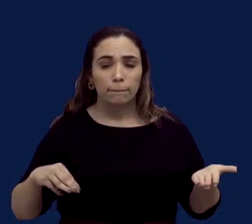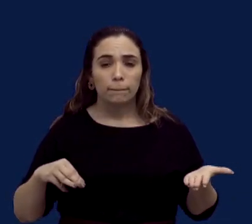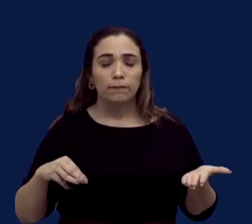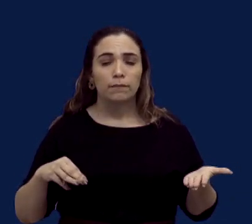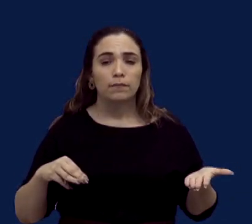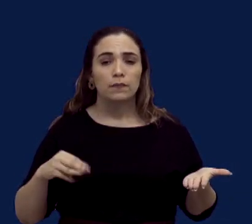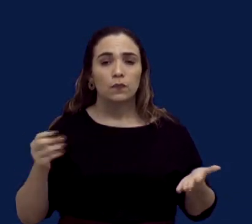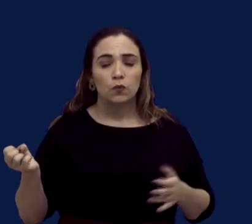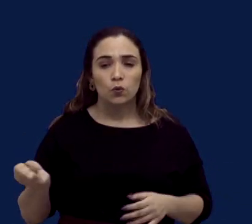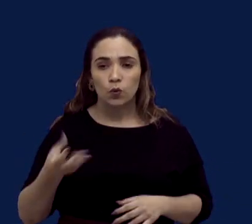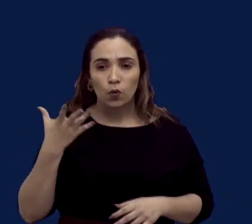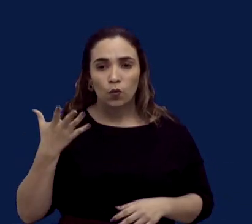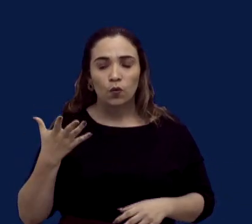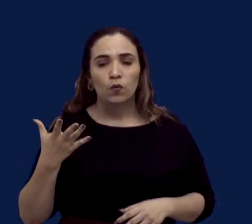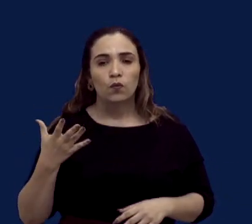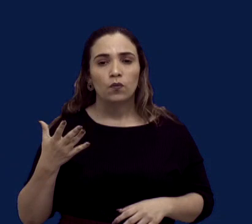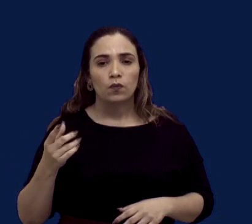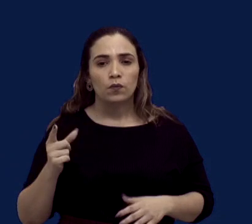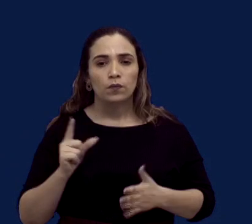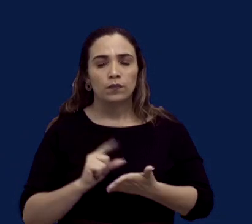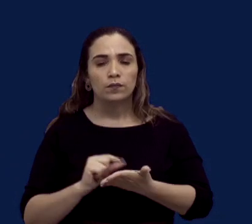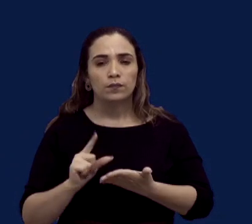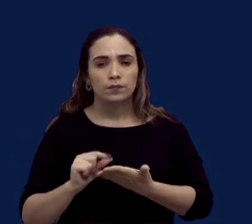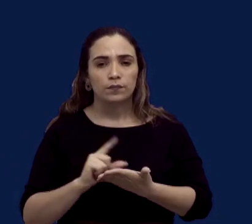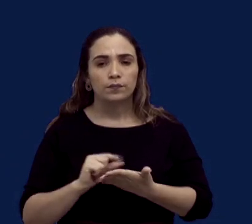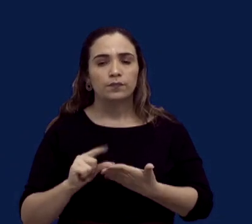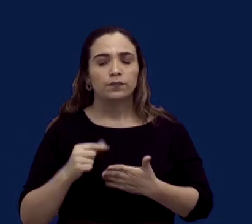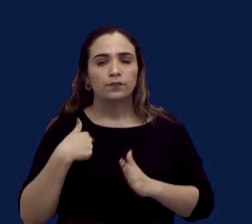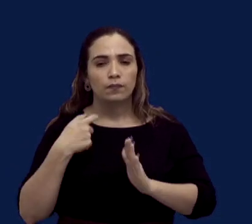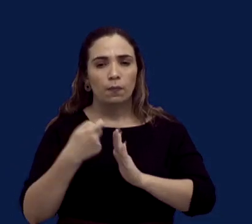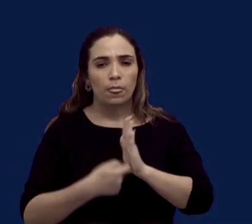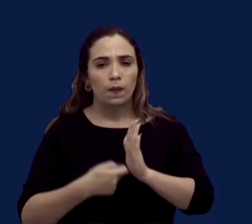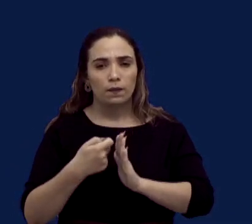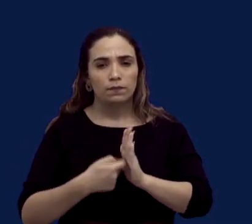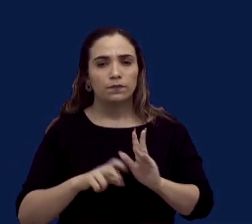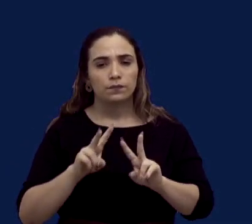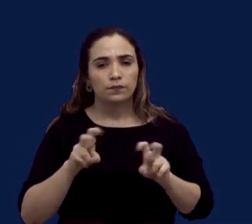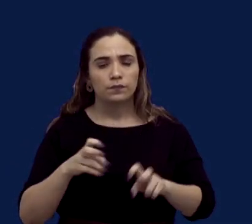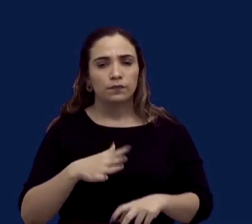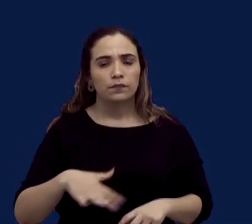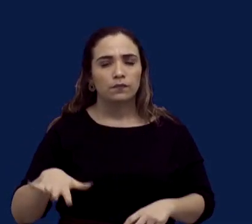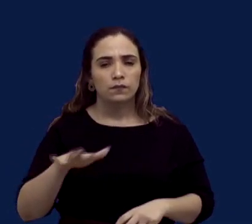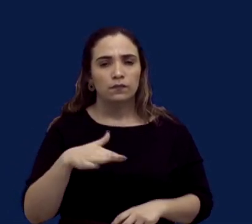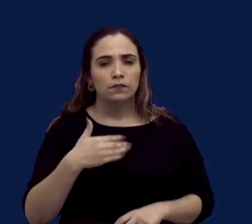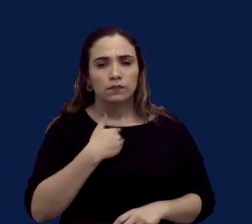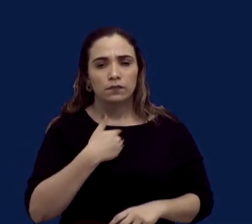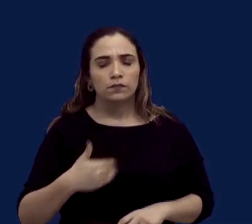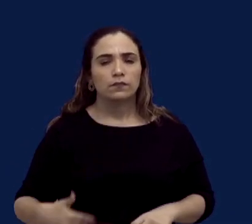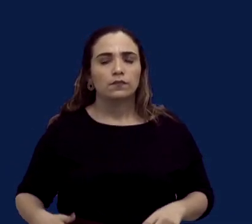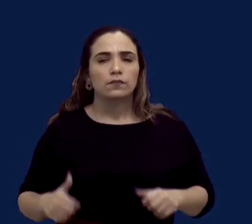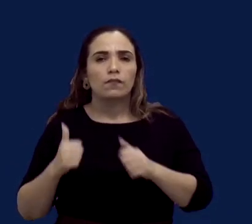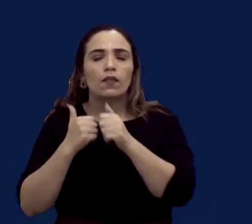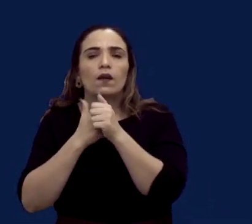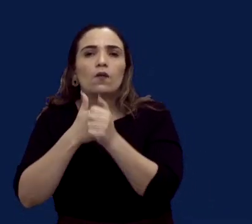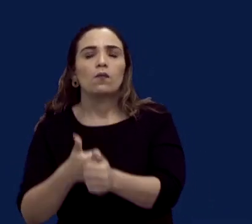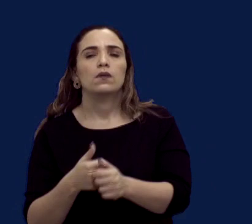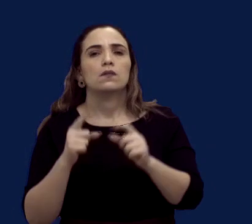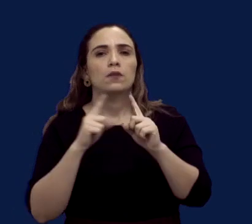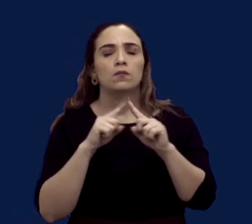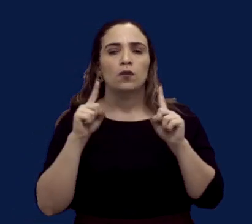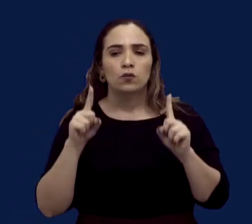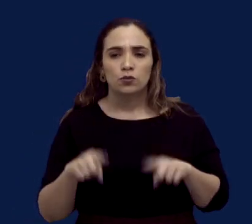ágeis, que é um outro artigo que também eu escrevi, voltado ao setor público, que é o acompanhamento de